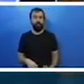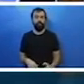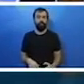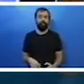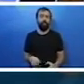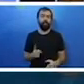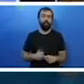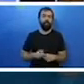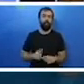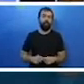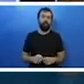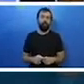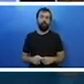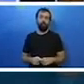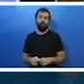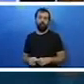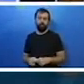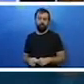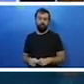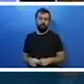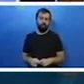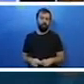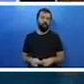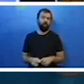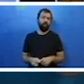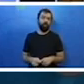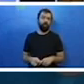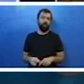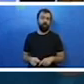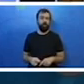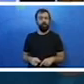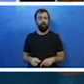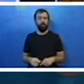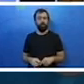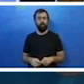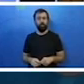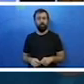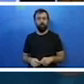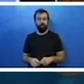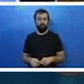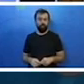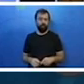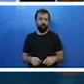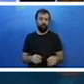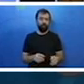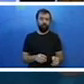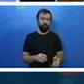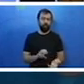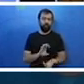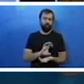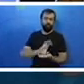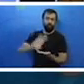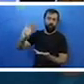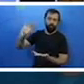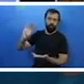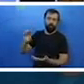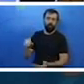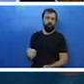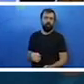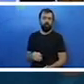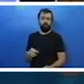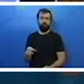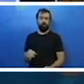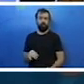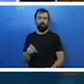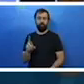Minas, a capital saiu de Salvador e foi para o Rio de Janeiro. Então, gente, eles foram levados para o Rio de Janeiro. Lá eles